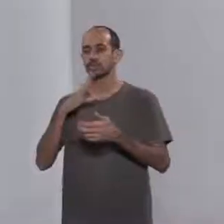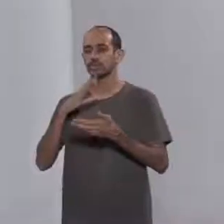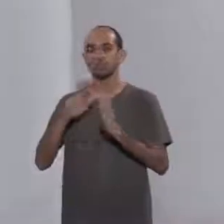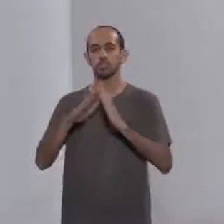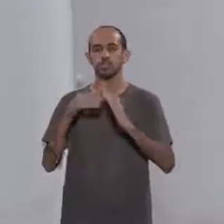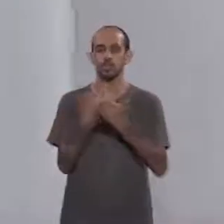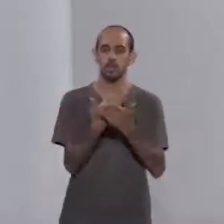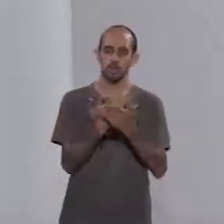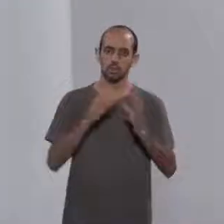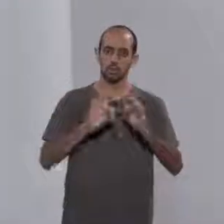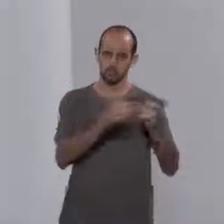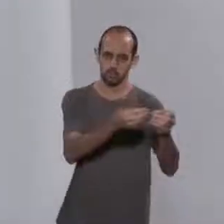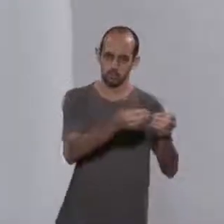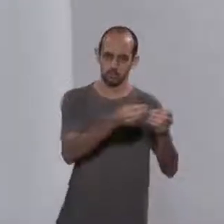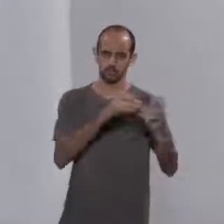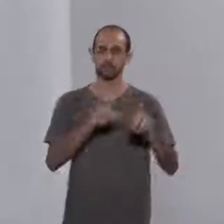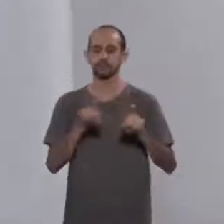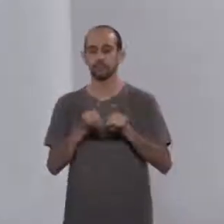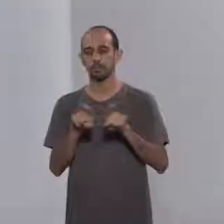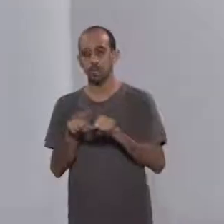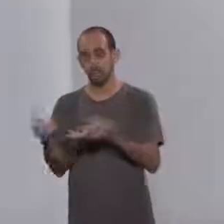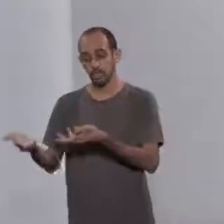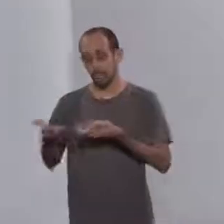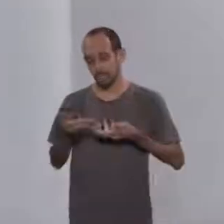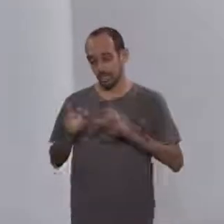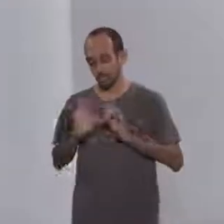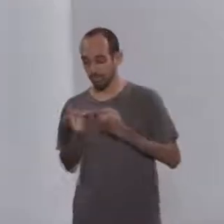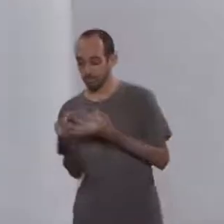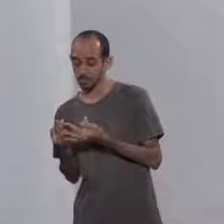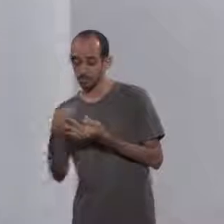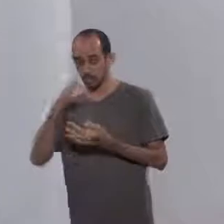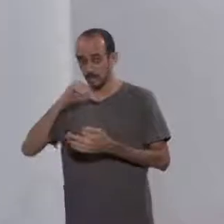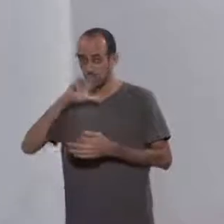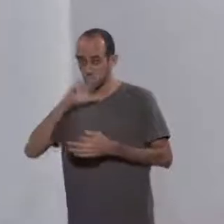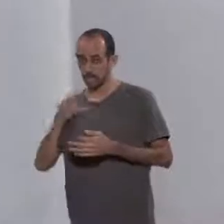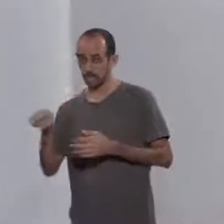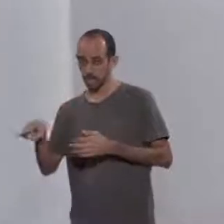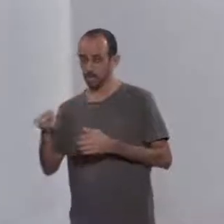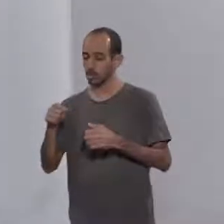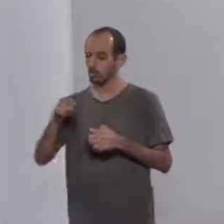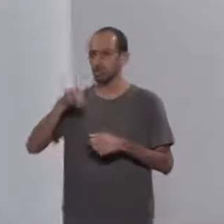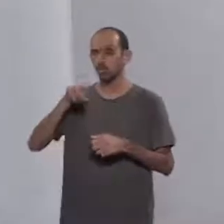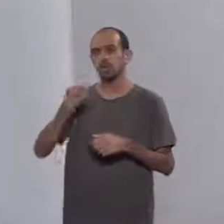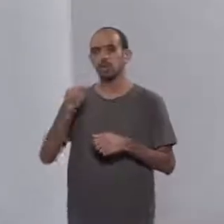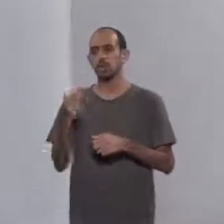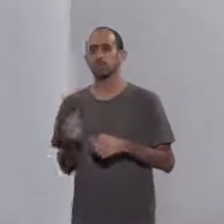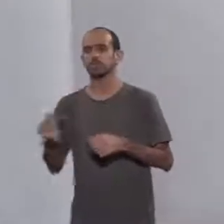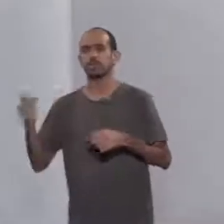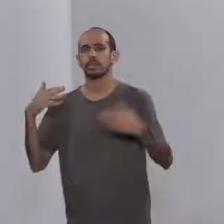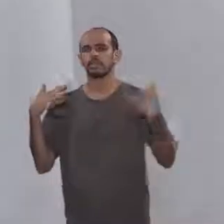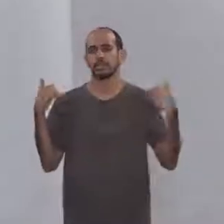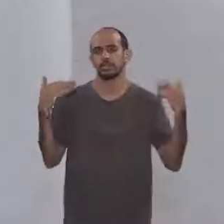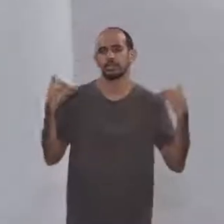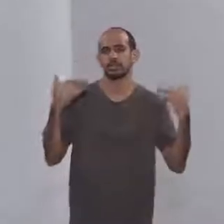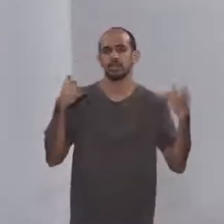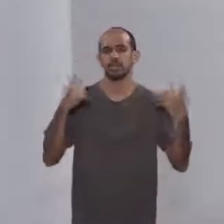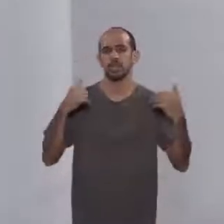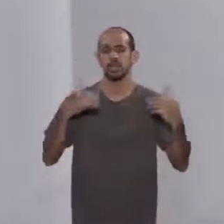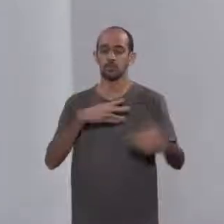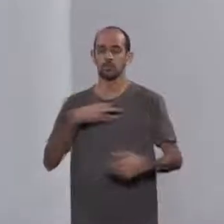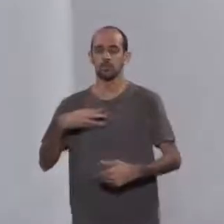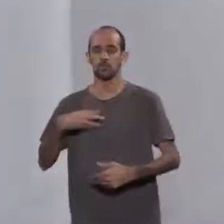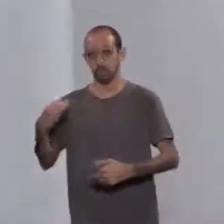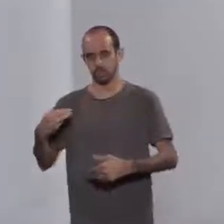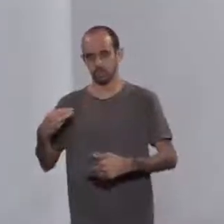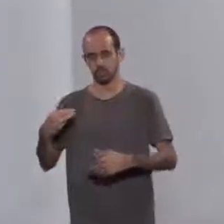consegue, tinha mães que a gente recebe também as mães, né? Meu filho, eu não saio nunca com meu filho, o meu filho não passeia. e a